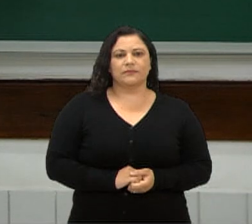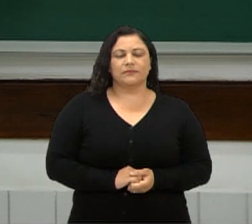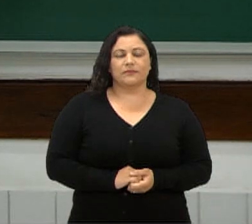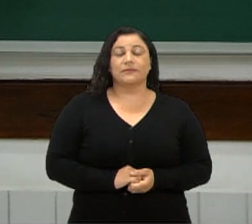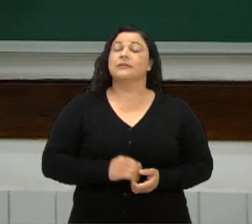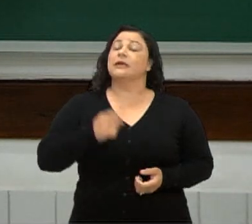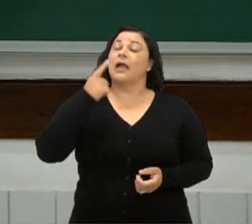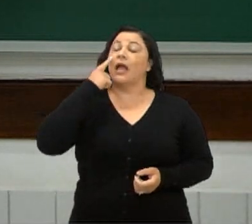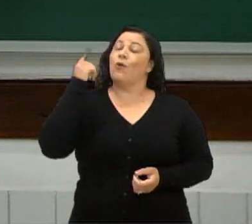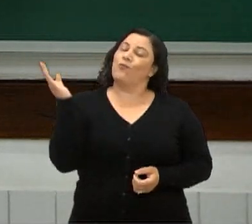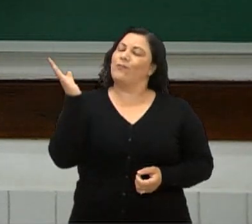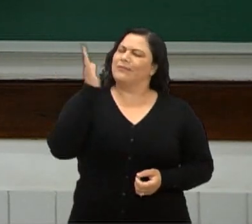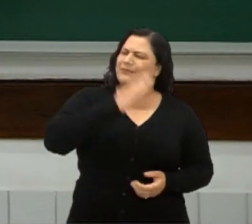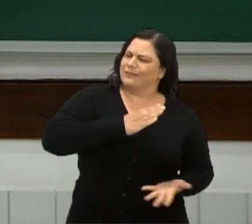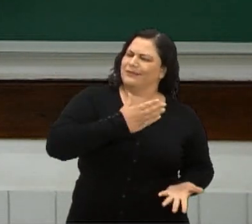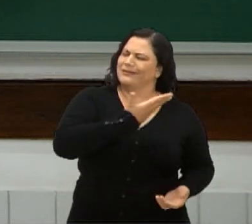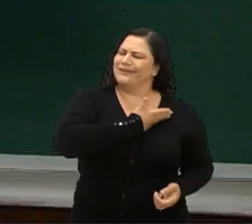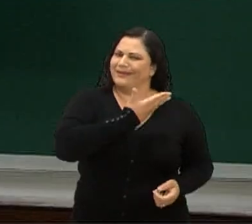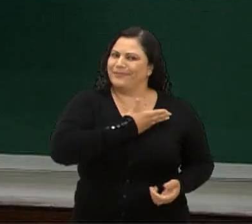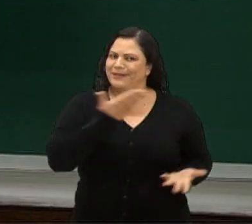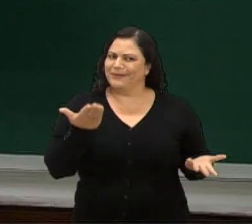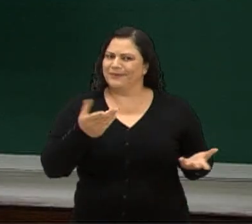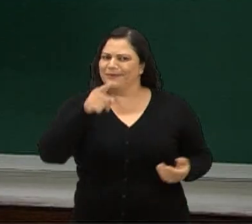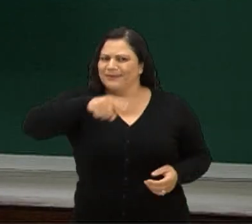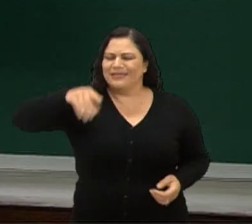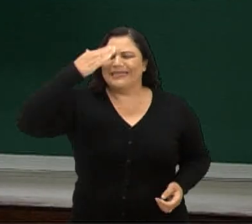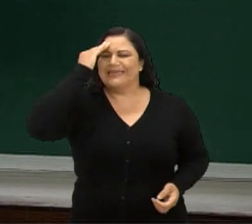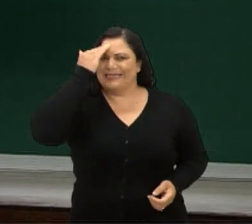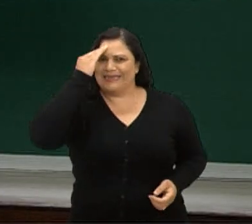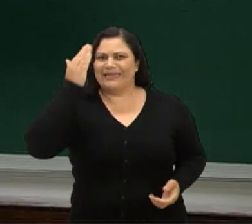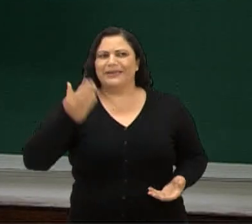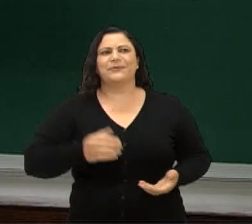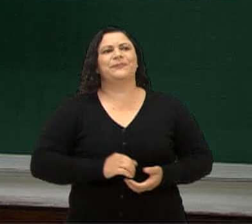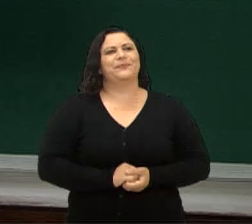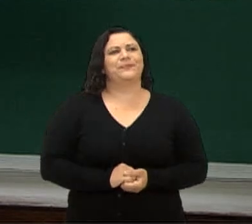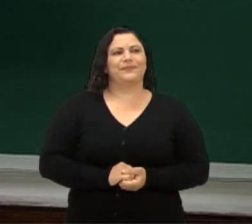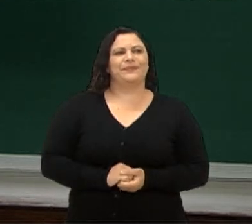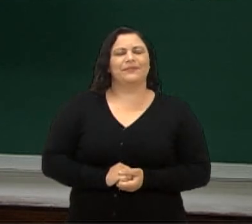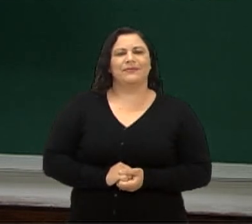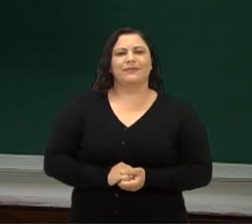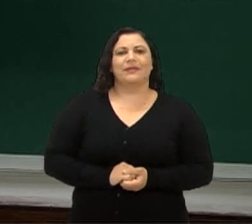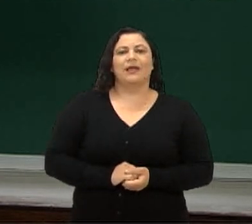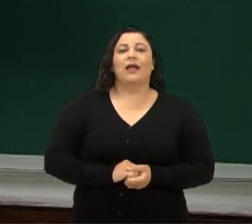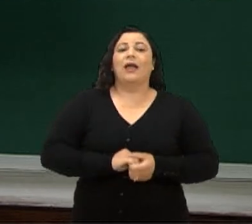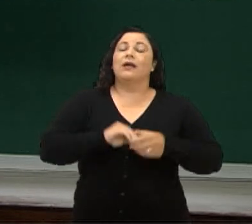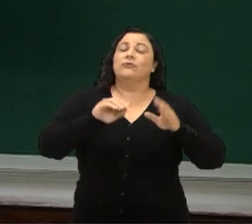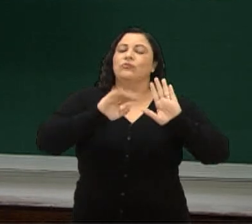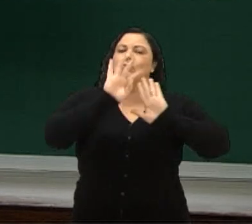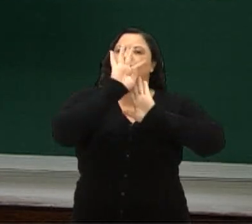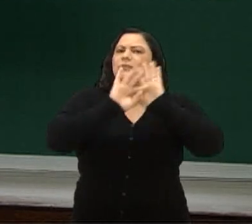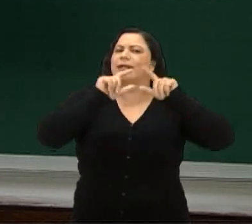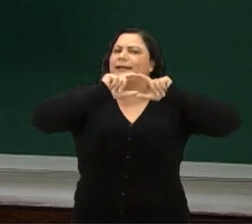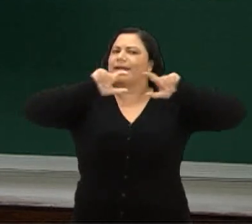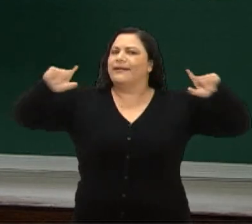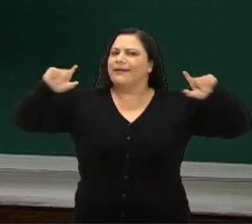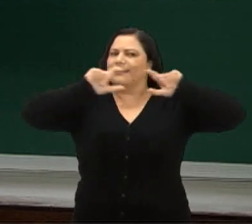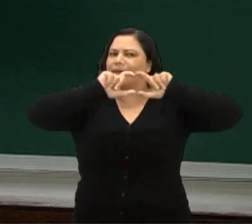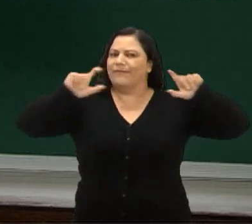Vamos lá, meus amigos? Conseguiram entender? Ó, no excerto, a trilha sonora dessa